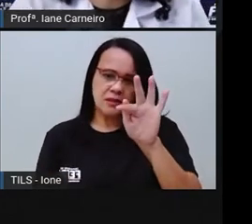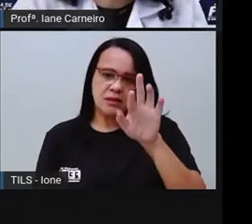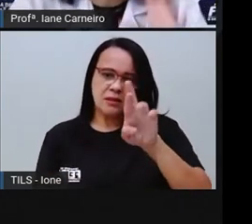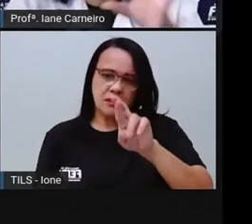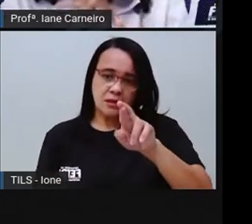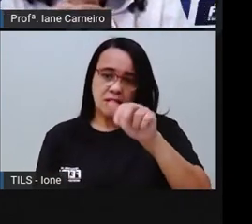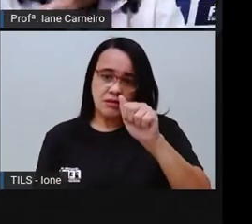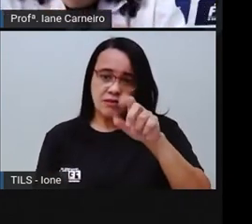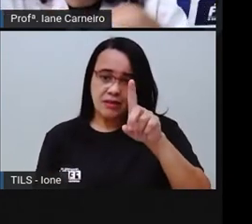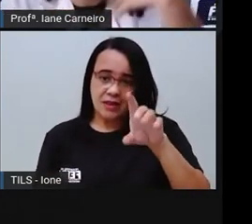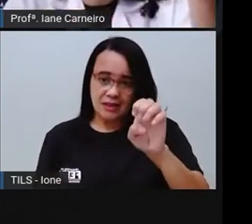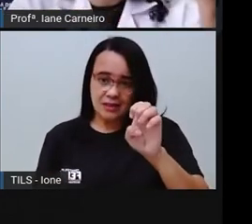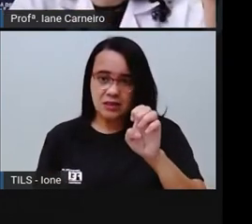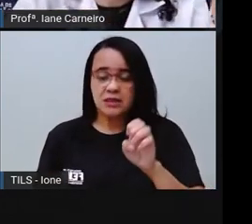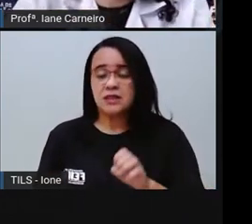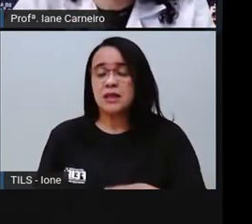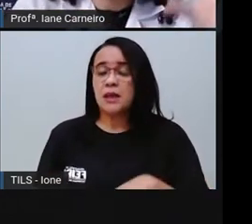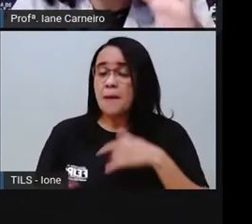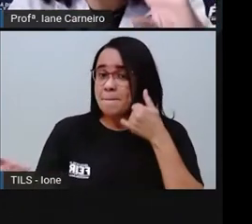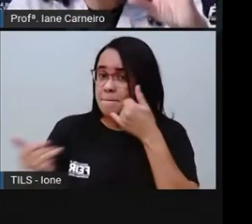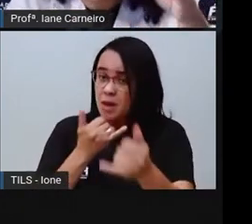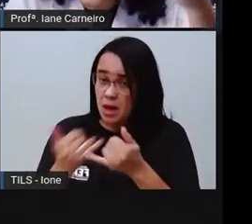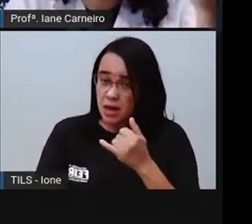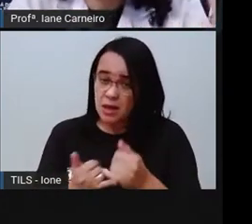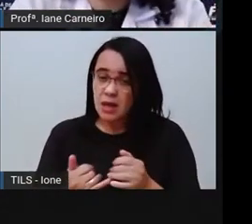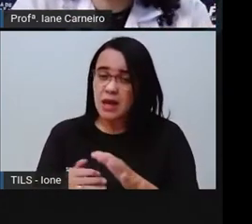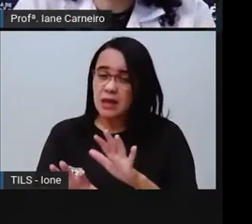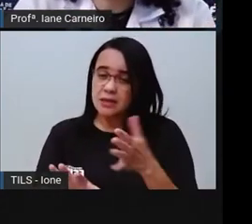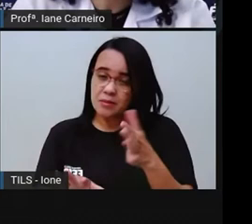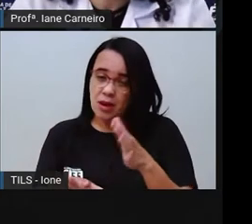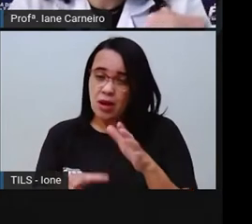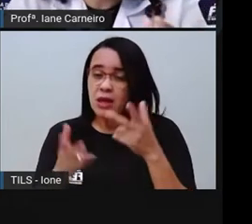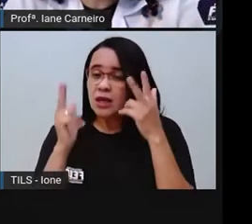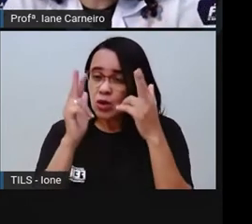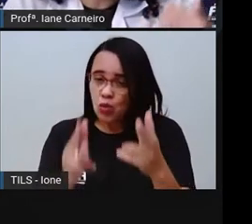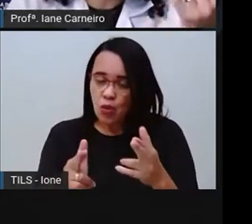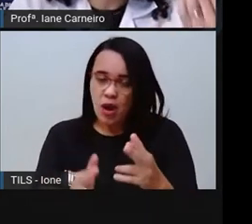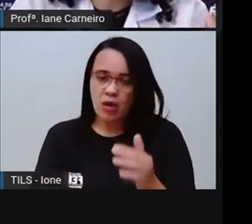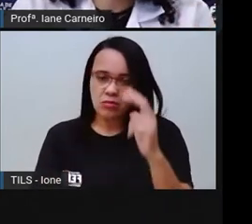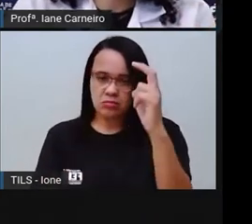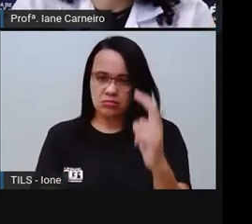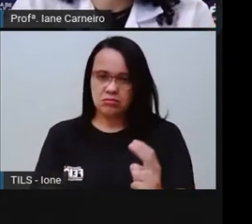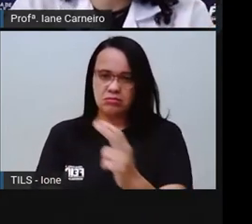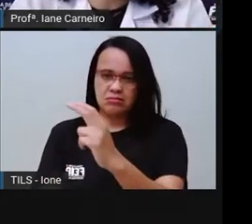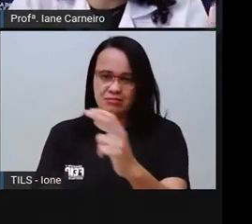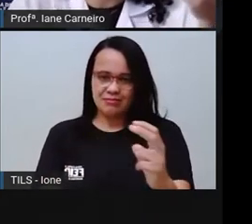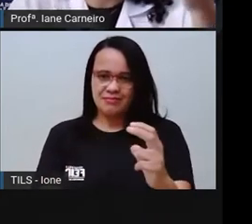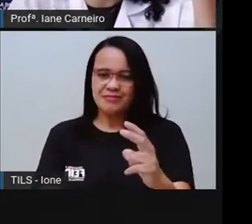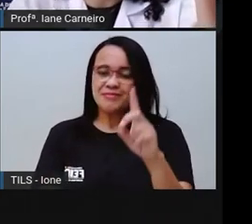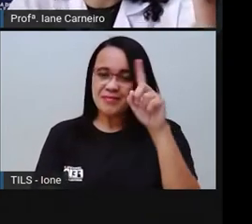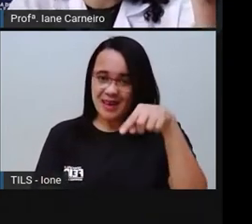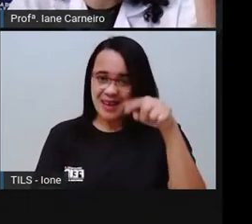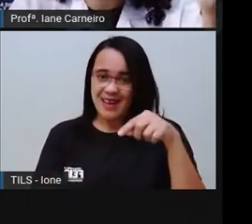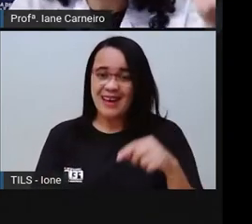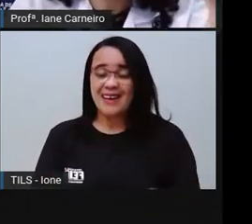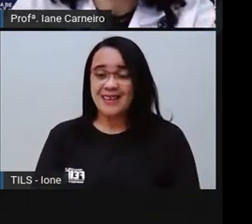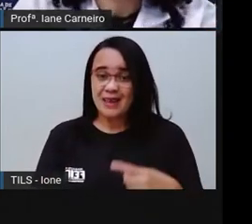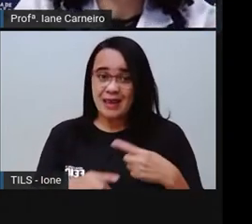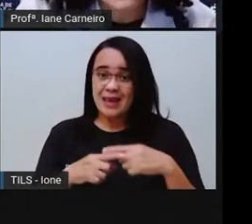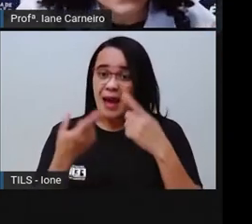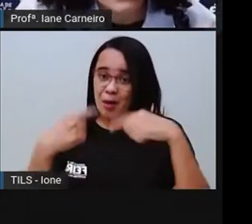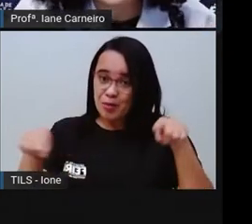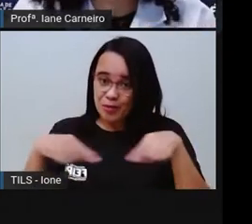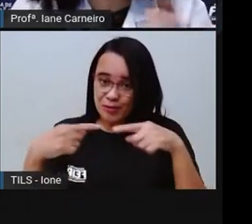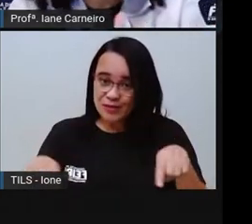fosse um padre né não é bem o padre mas é como se fosse né E aí aqui na parlenda fala né que ele foi rezar uma